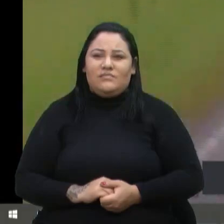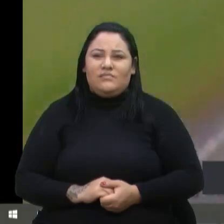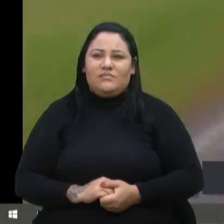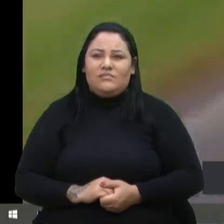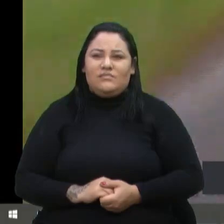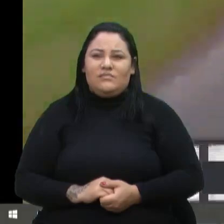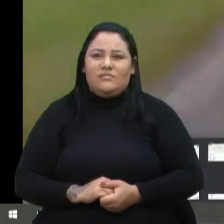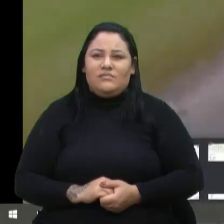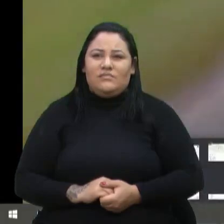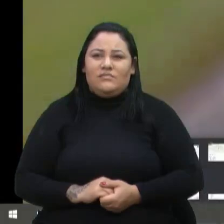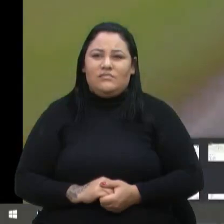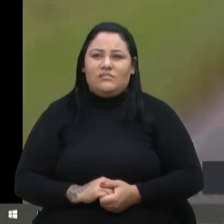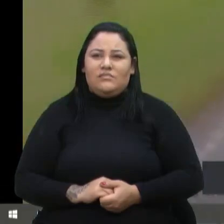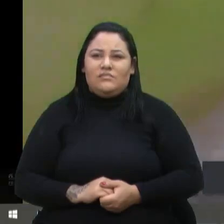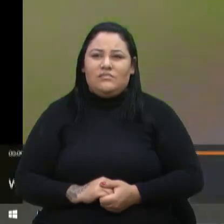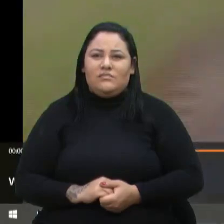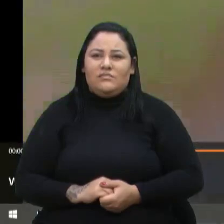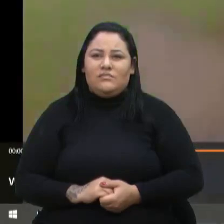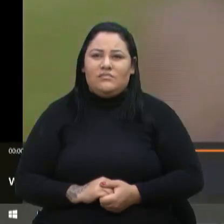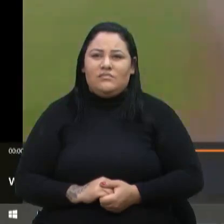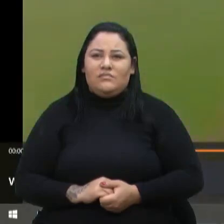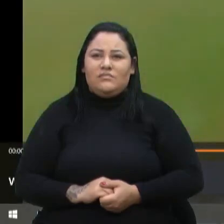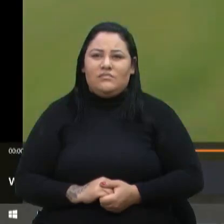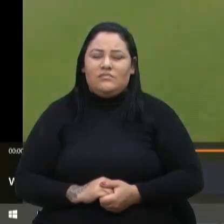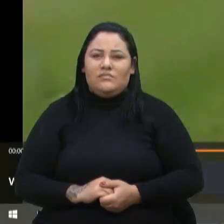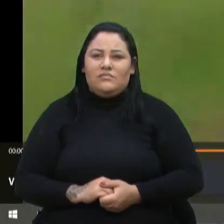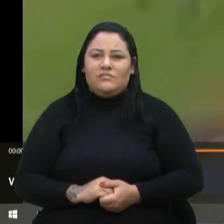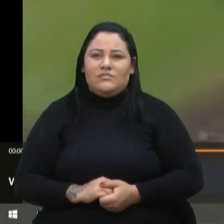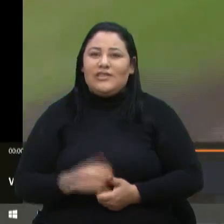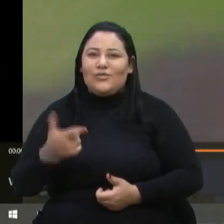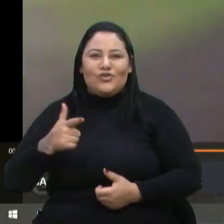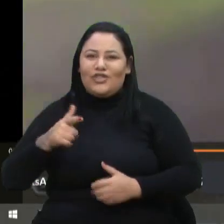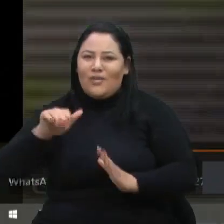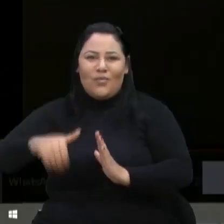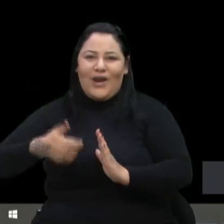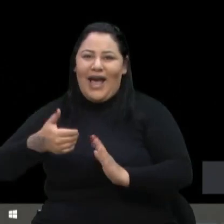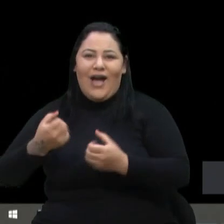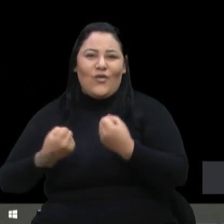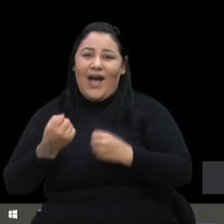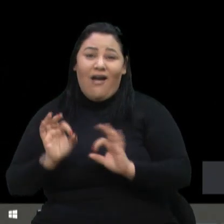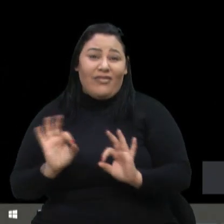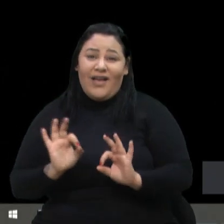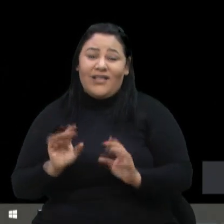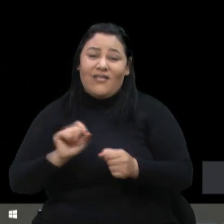Não tinha ninguém, não tinha buraco, não vinha outro carro, assim.